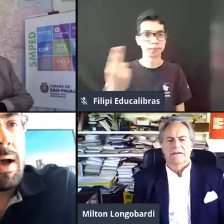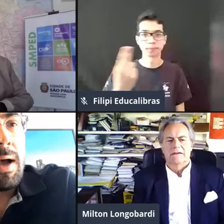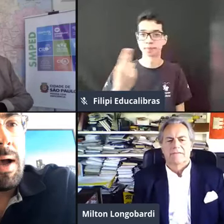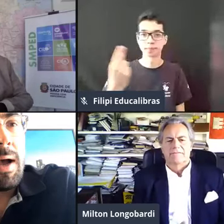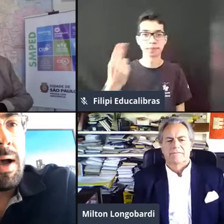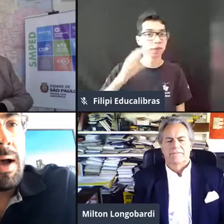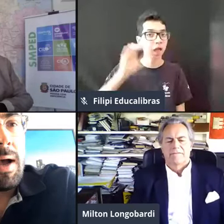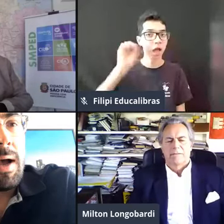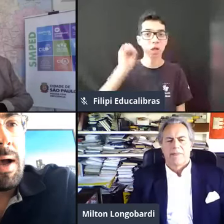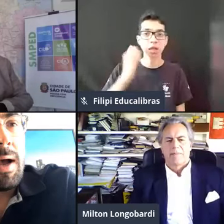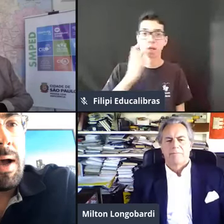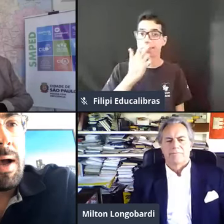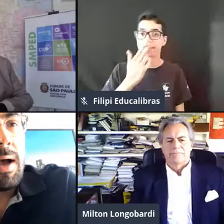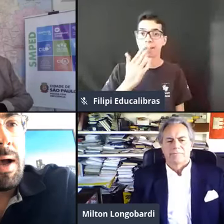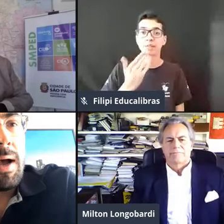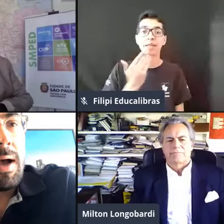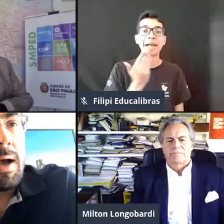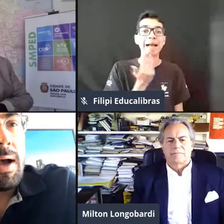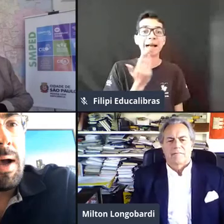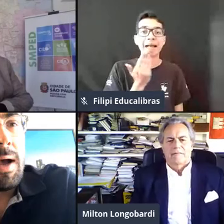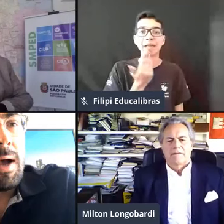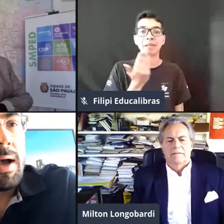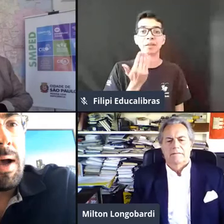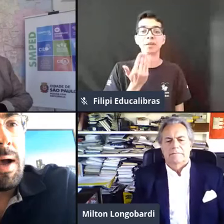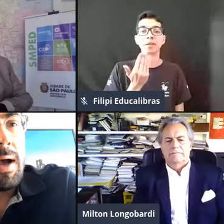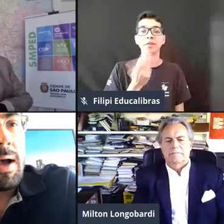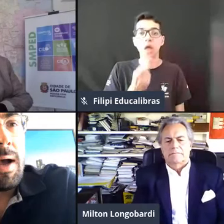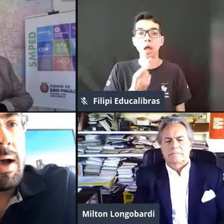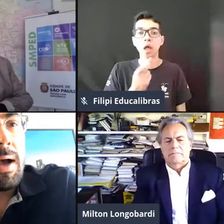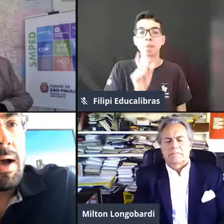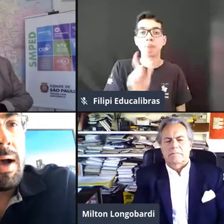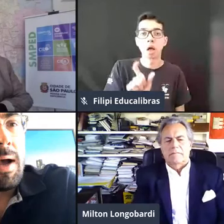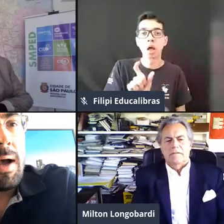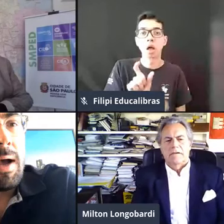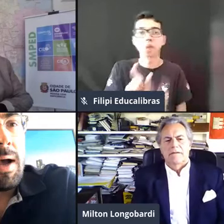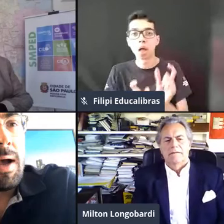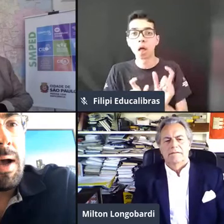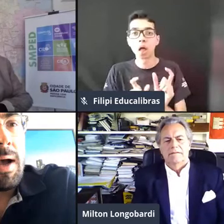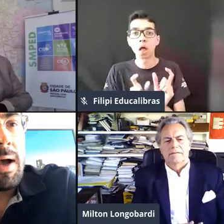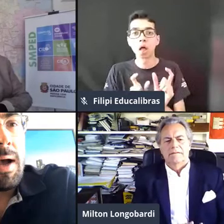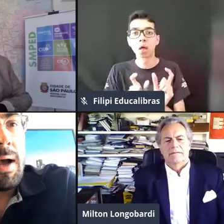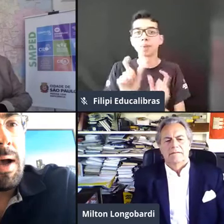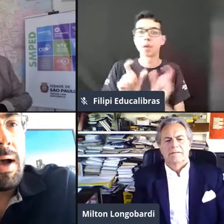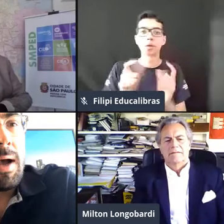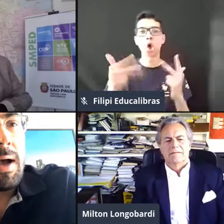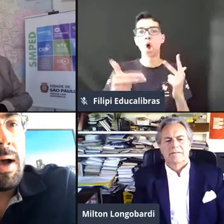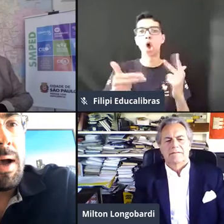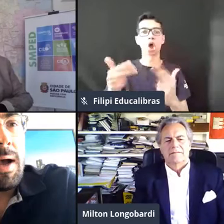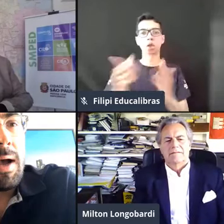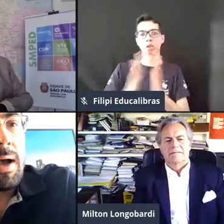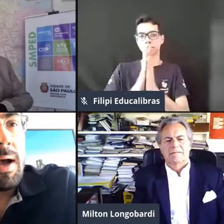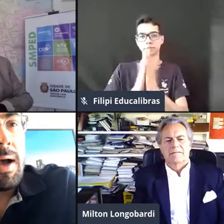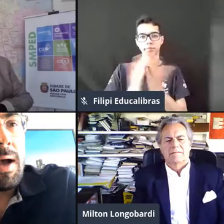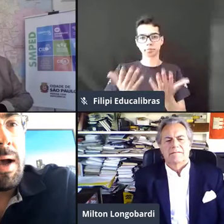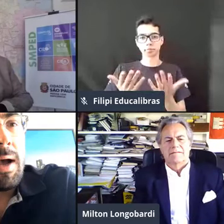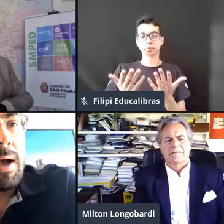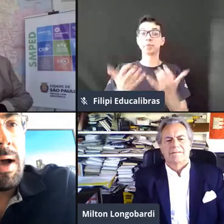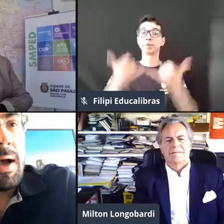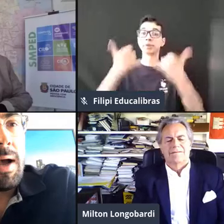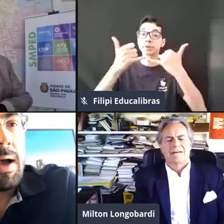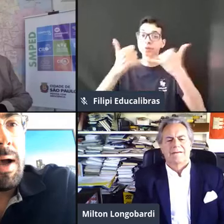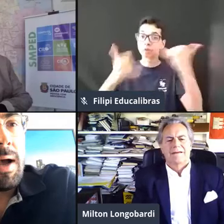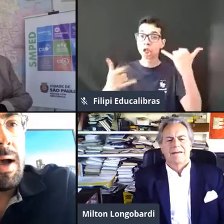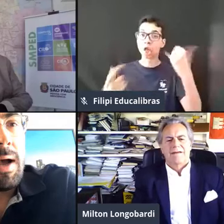cortado. Está cortando muito sua conexão, Bruno. Tenta entrar e sair de novo. Eu aproveito e falo com o Milton.